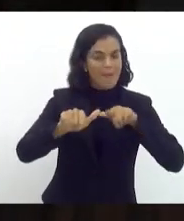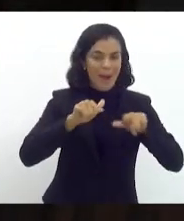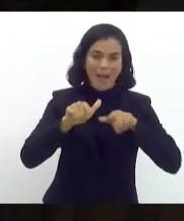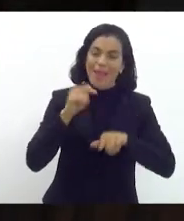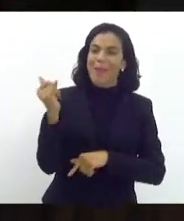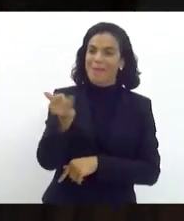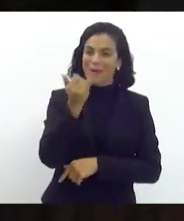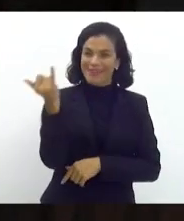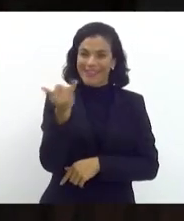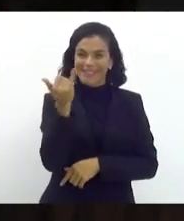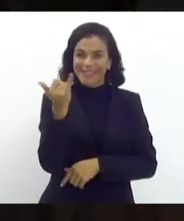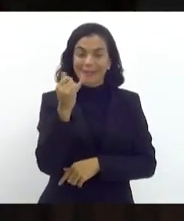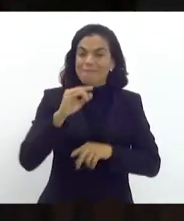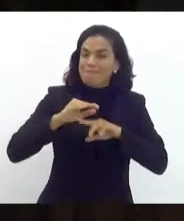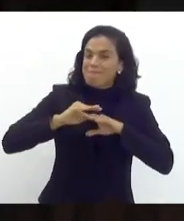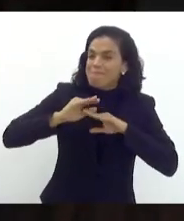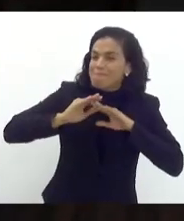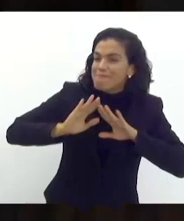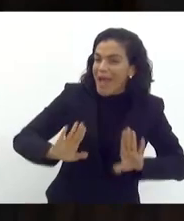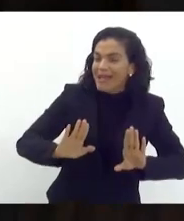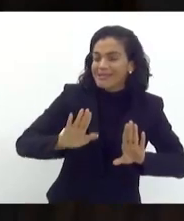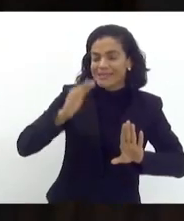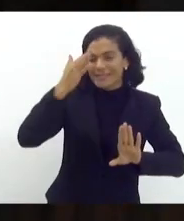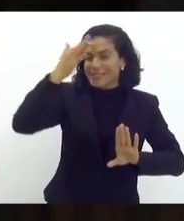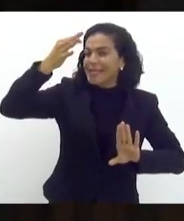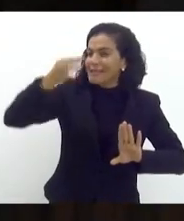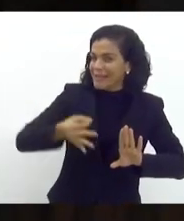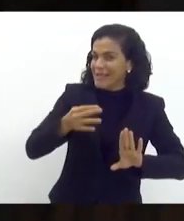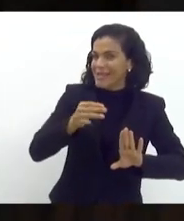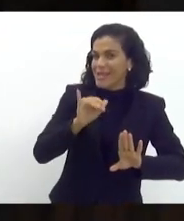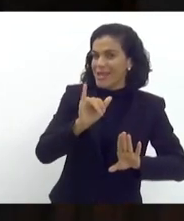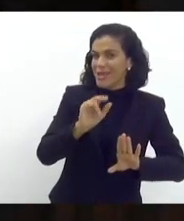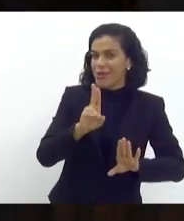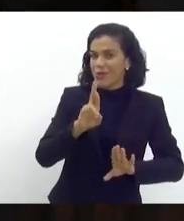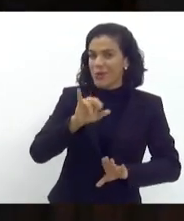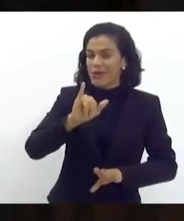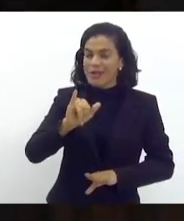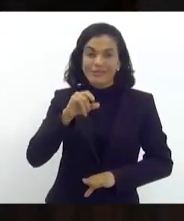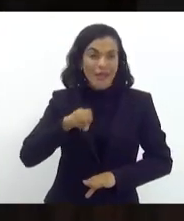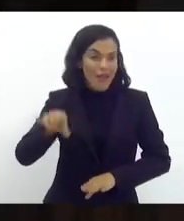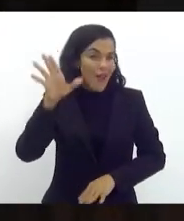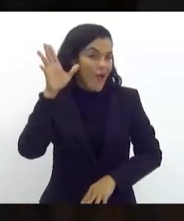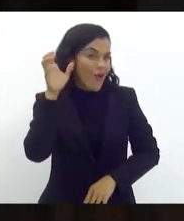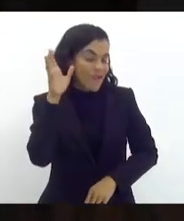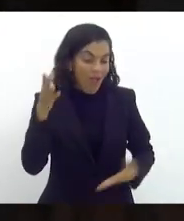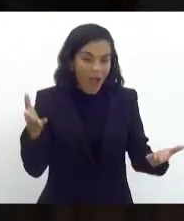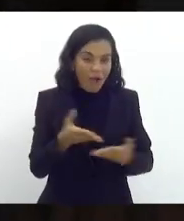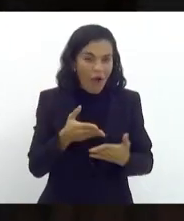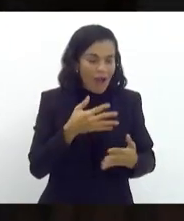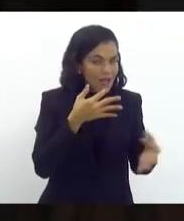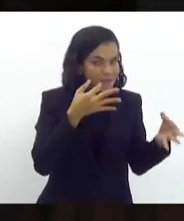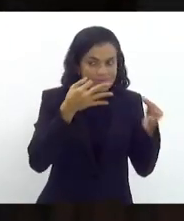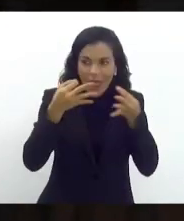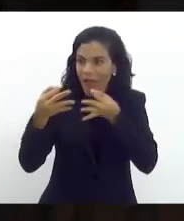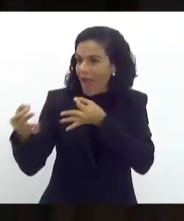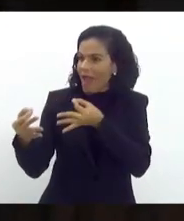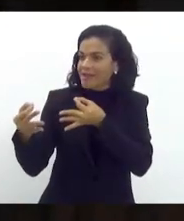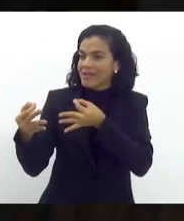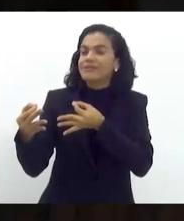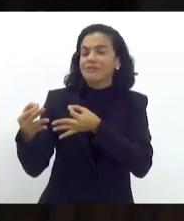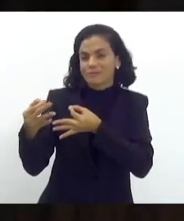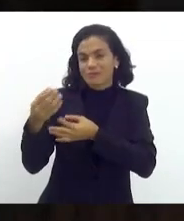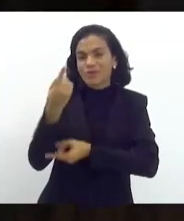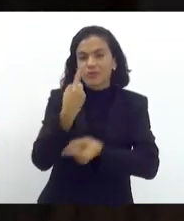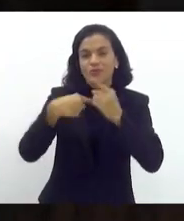de suma importância mas eu tenho certeza Yuri que ele se estiver ouvindo ele vai parar e vai dar essa atenção que